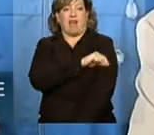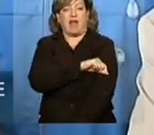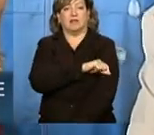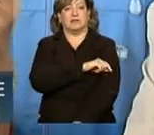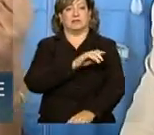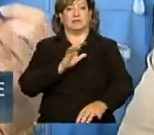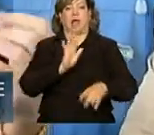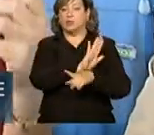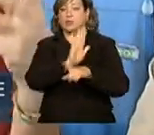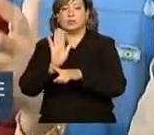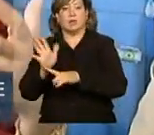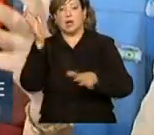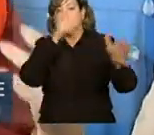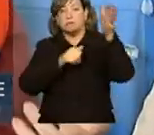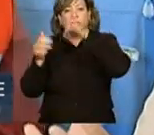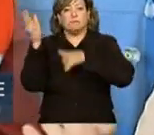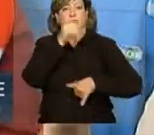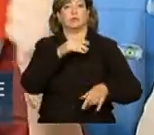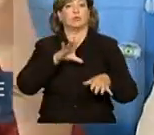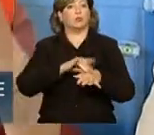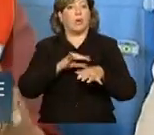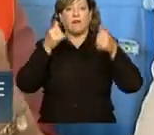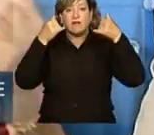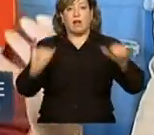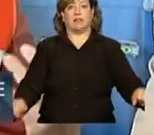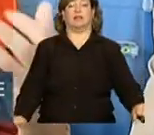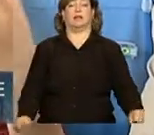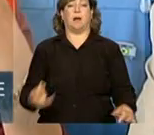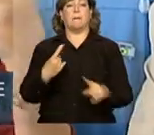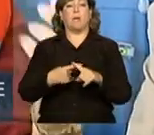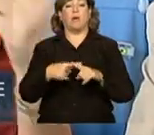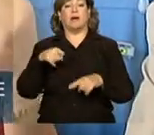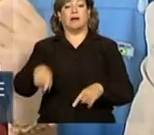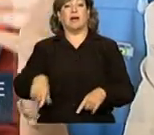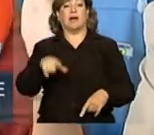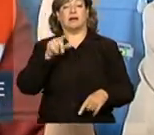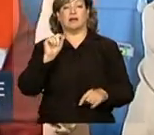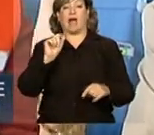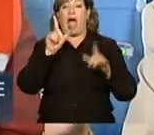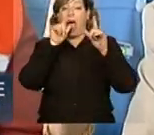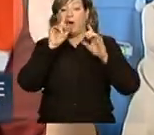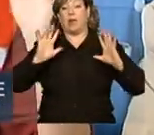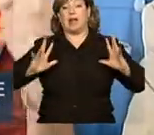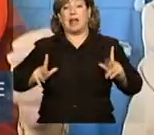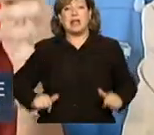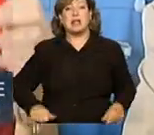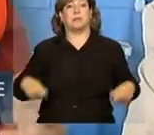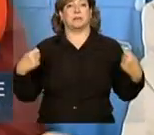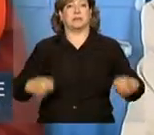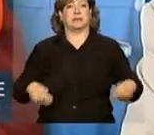kits para que você possa tornar a água potável, que é